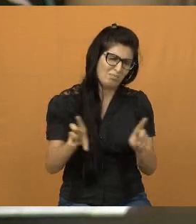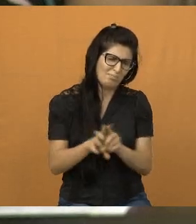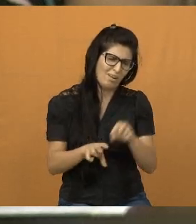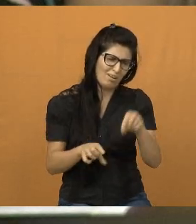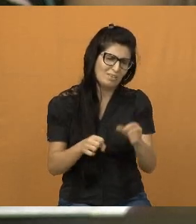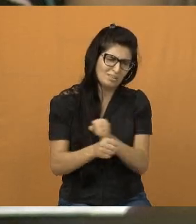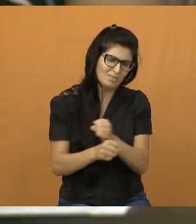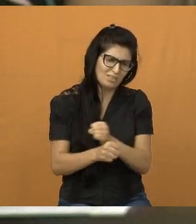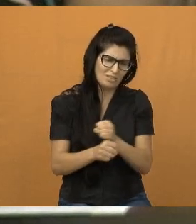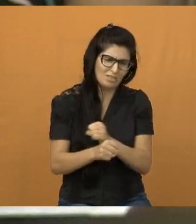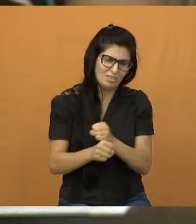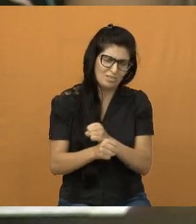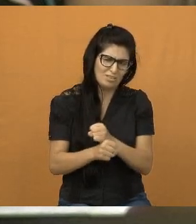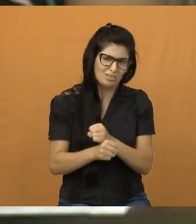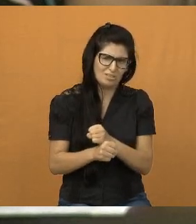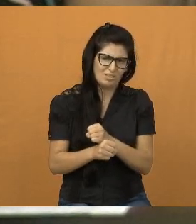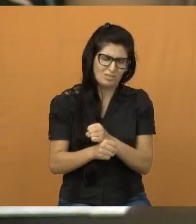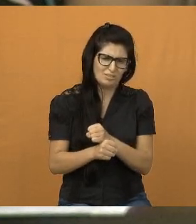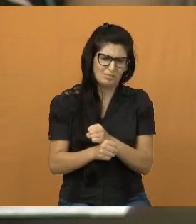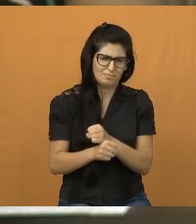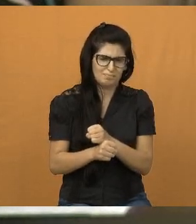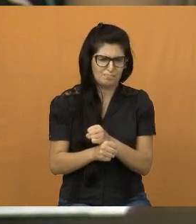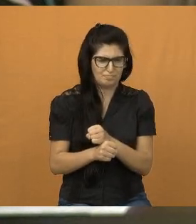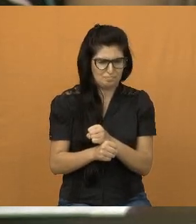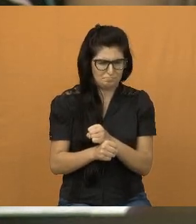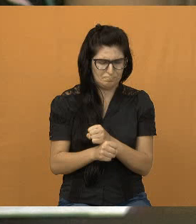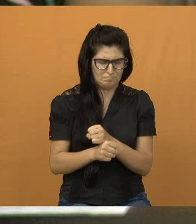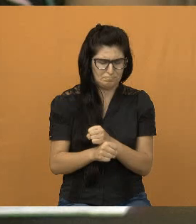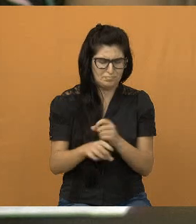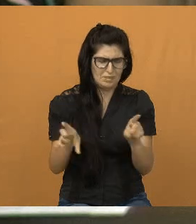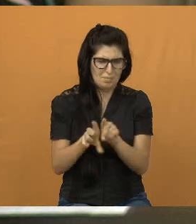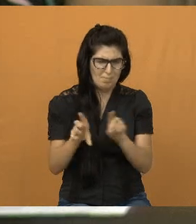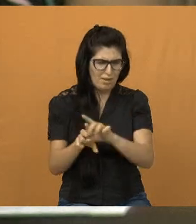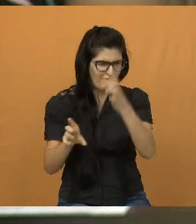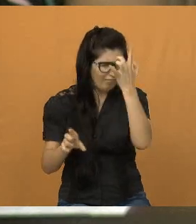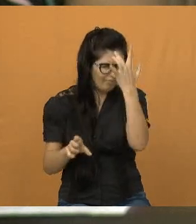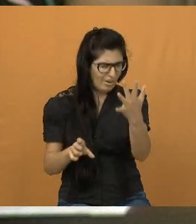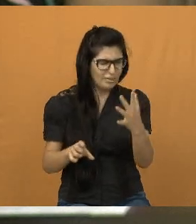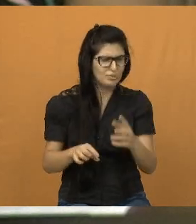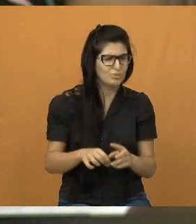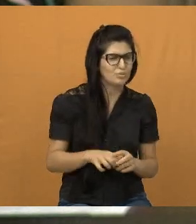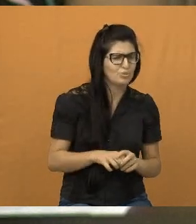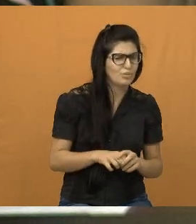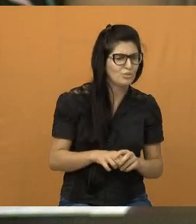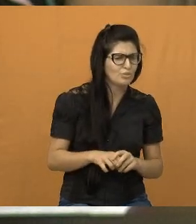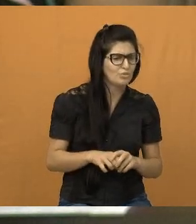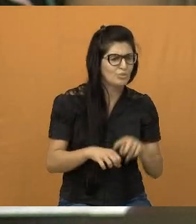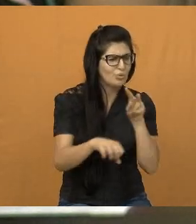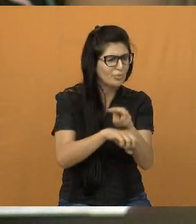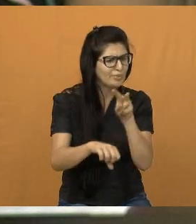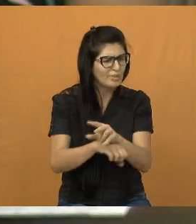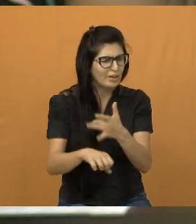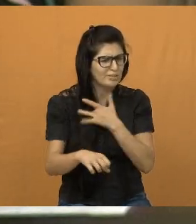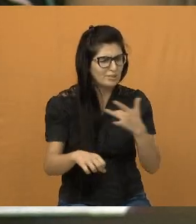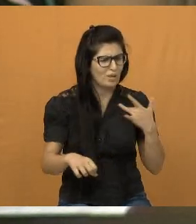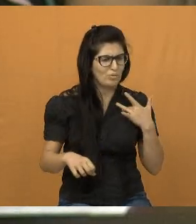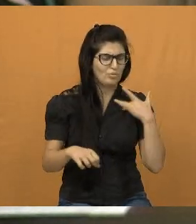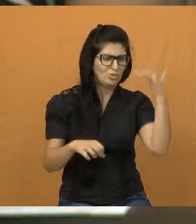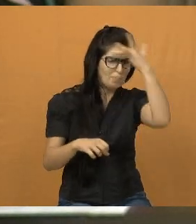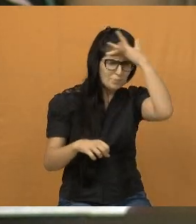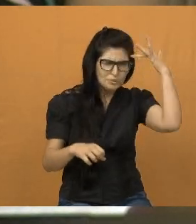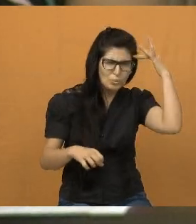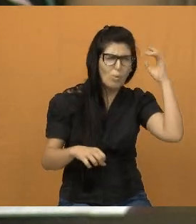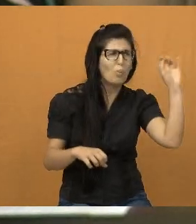também. Fica muito mais fácil gerir a saúde em termos de consulta quando você tem esse tipo de